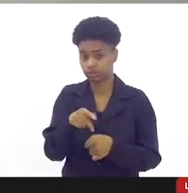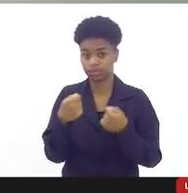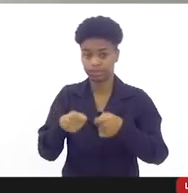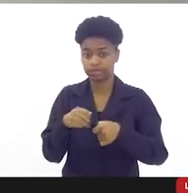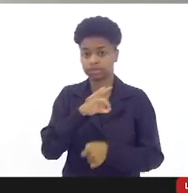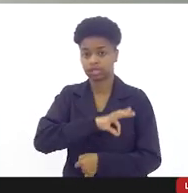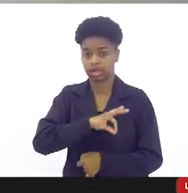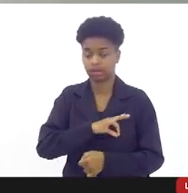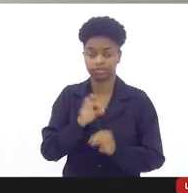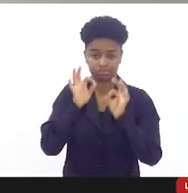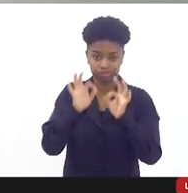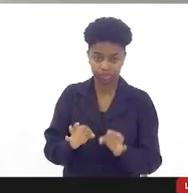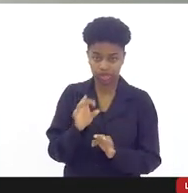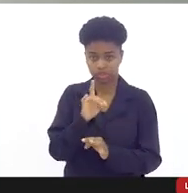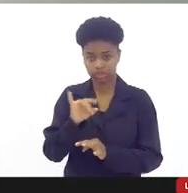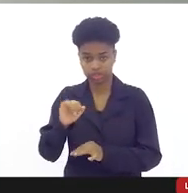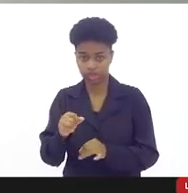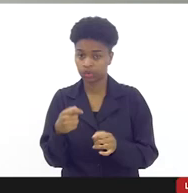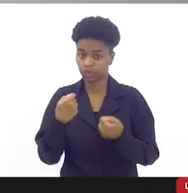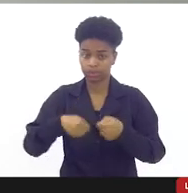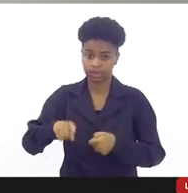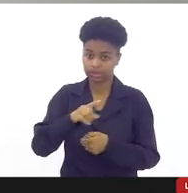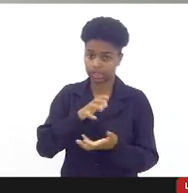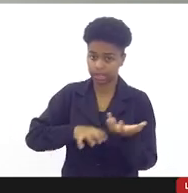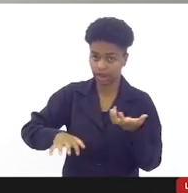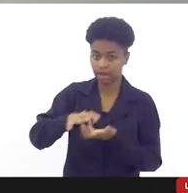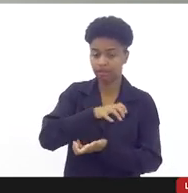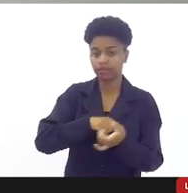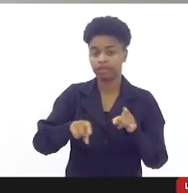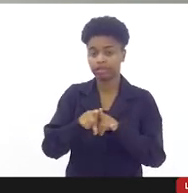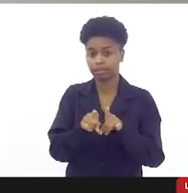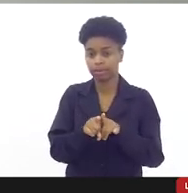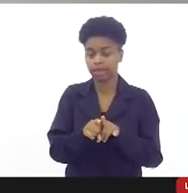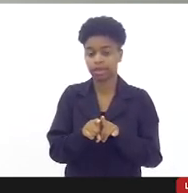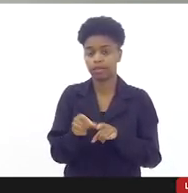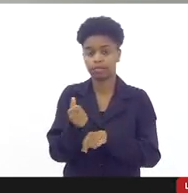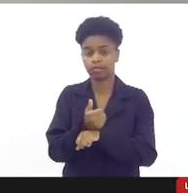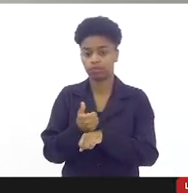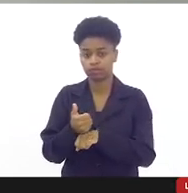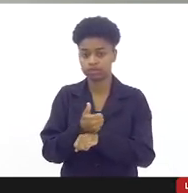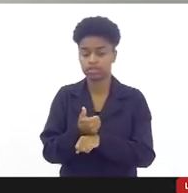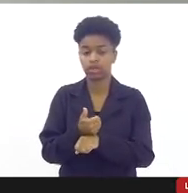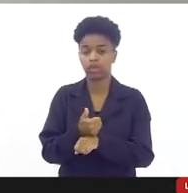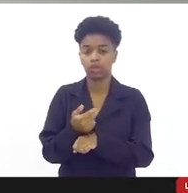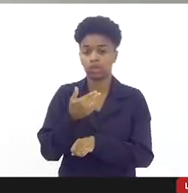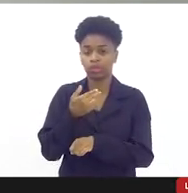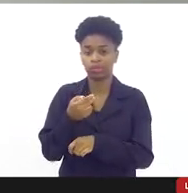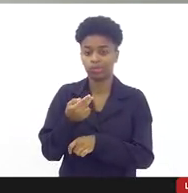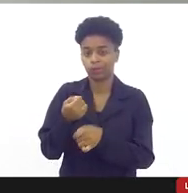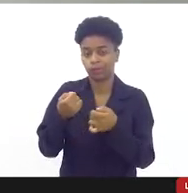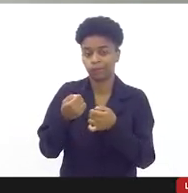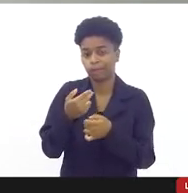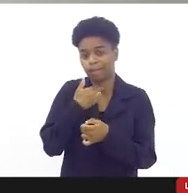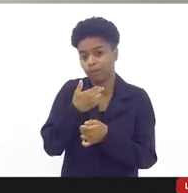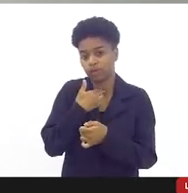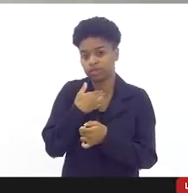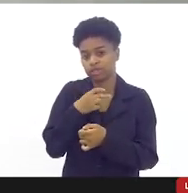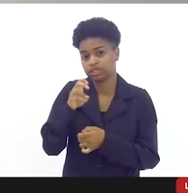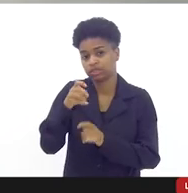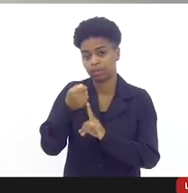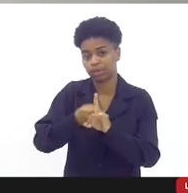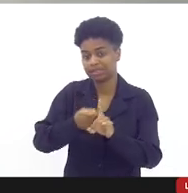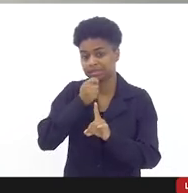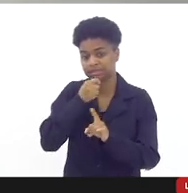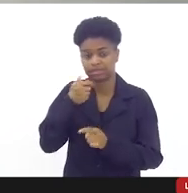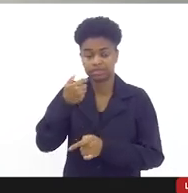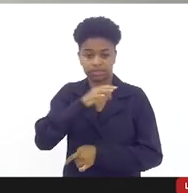greve os terceirizados não precisarem passar cinco meses sem receber o salário e né eles são fundamentais para